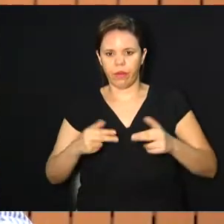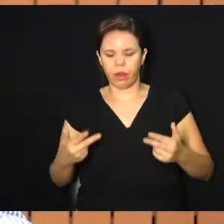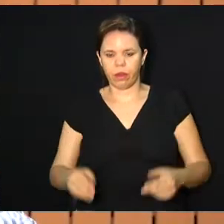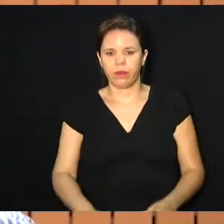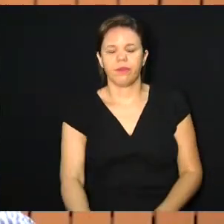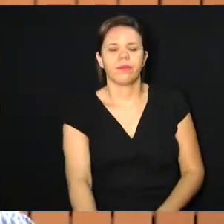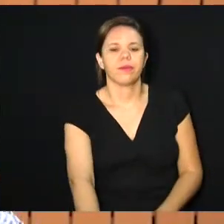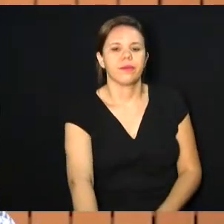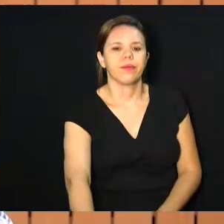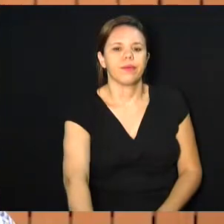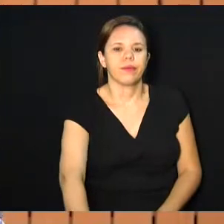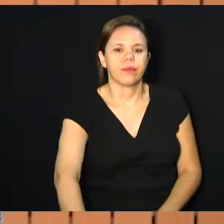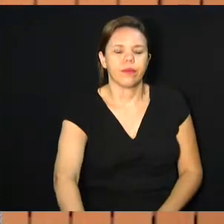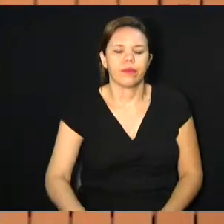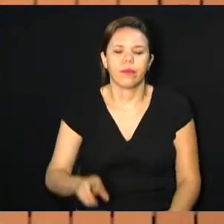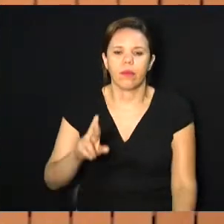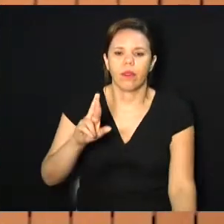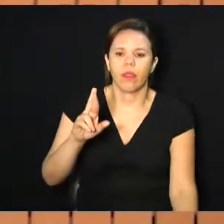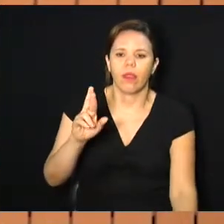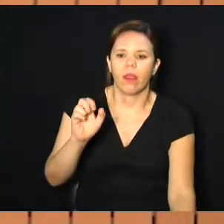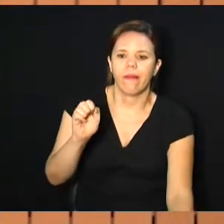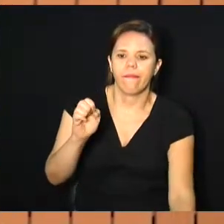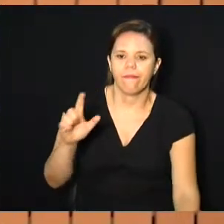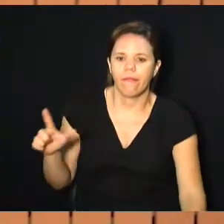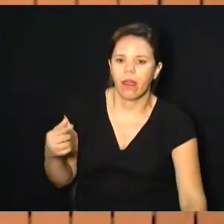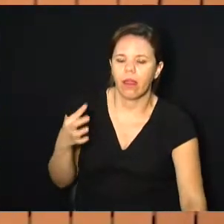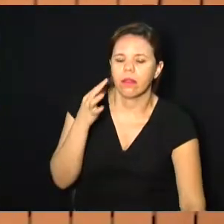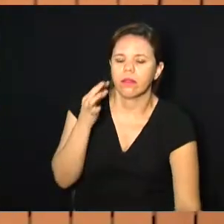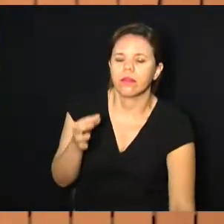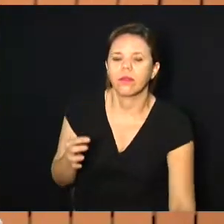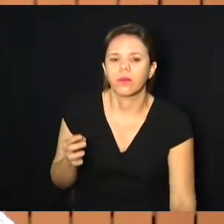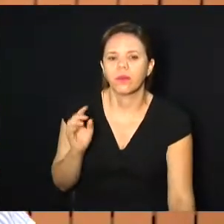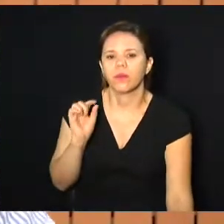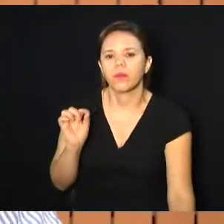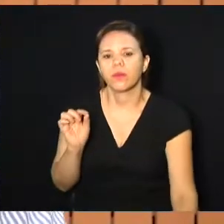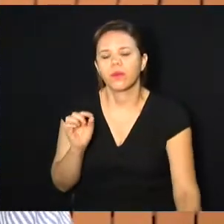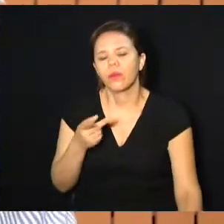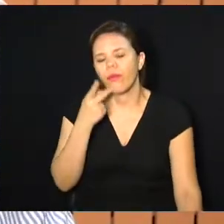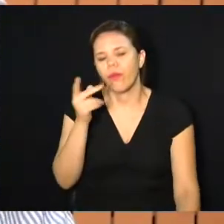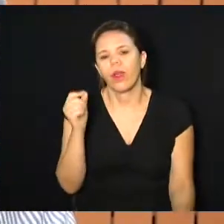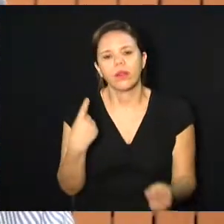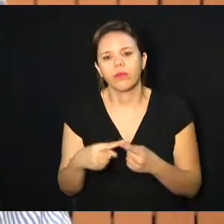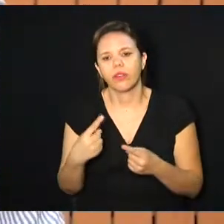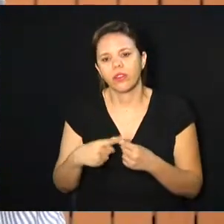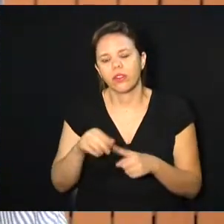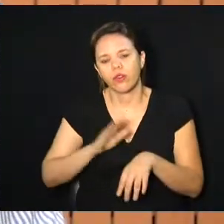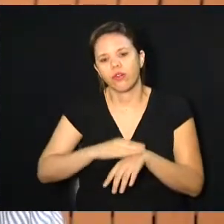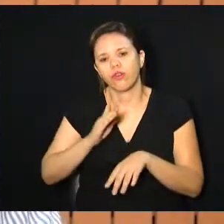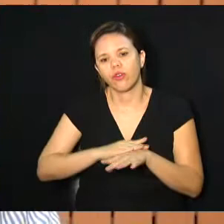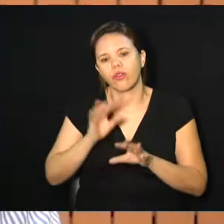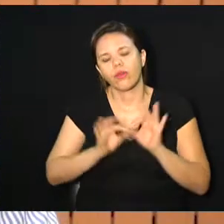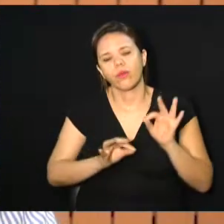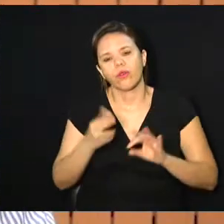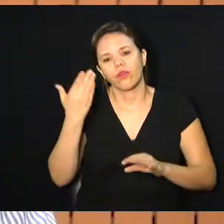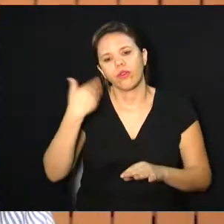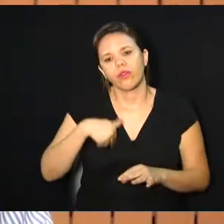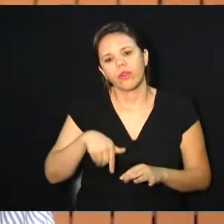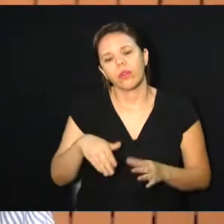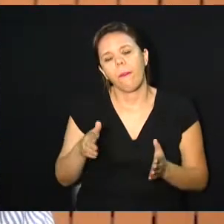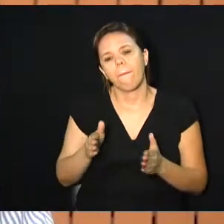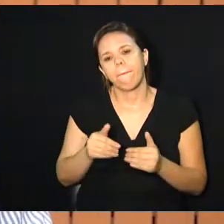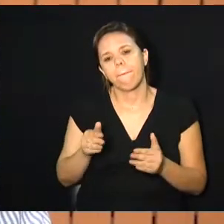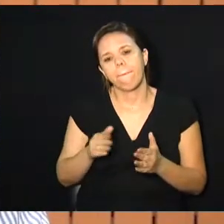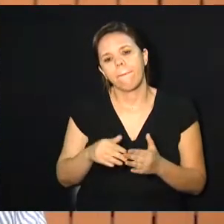aqui, Rafael, e uma me chamou a atenção. Tá? Eu falo porque eu sou autor de um projeto que pede a